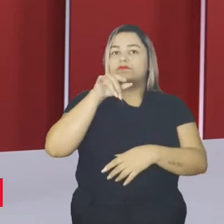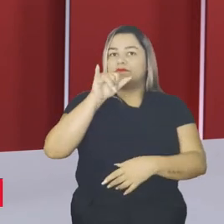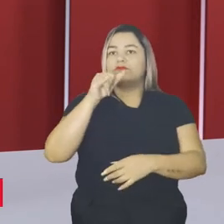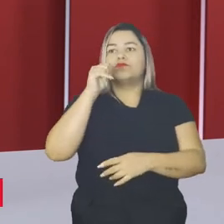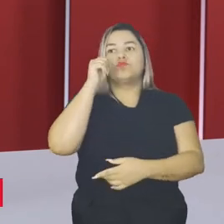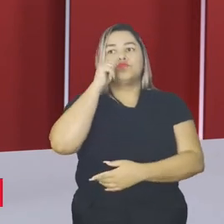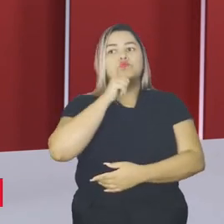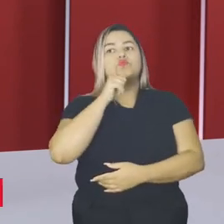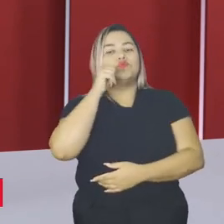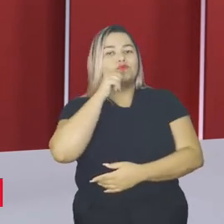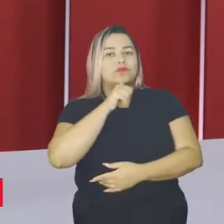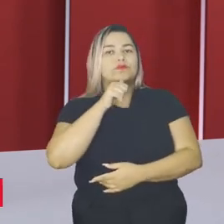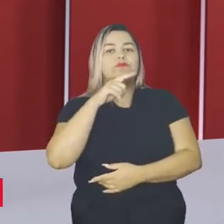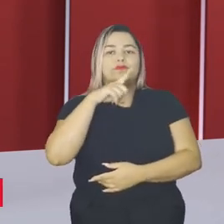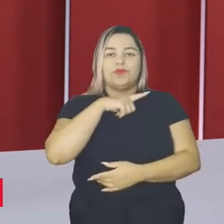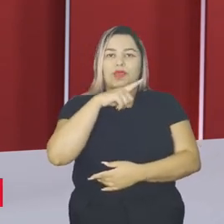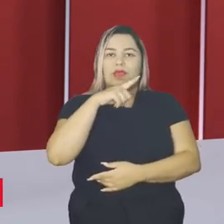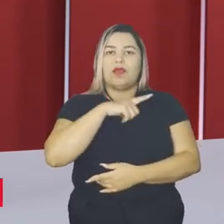É muito bom ter a Dilma